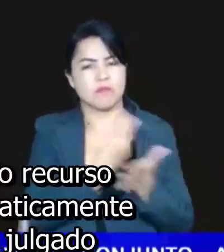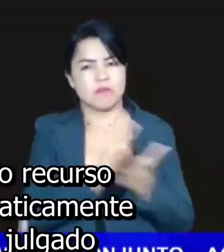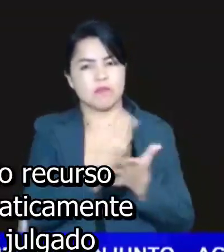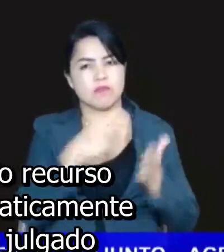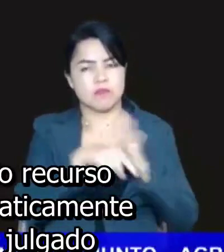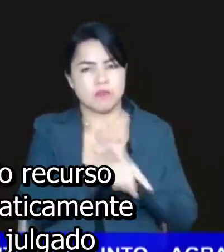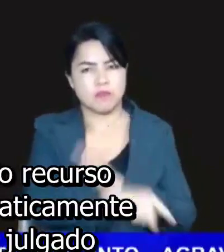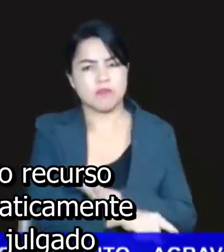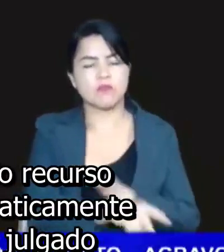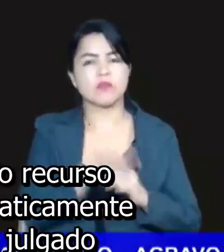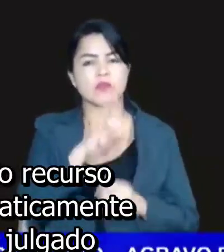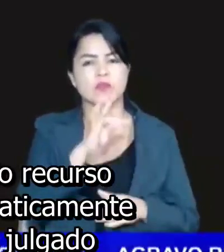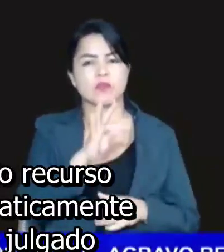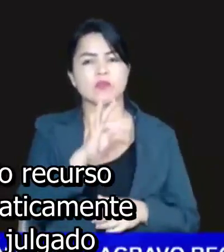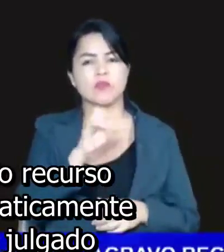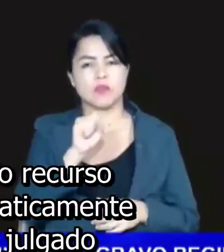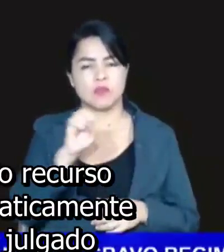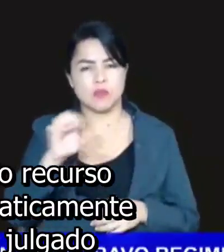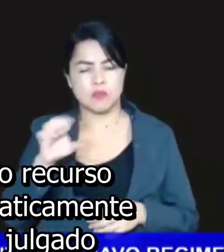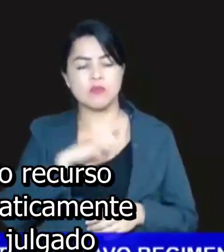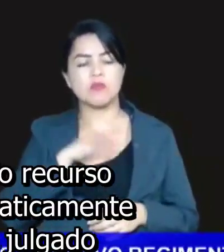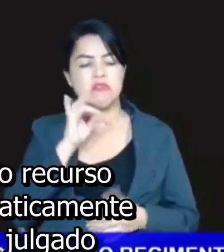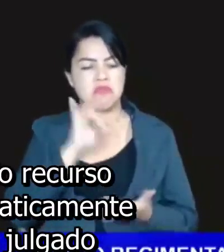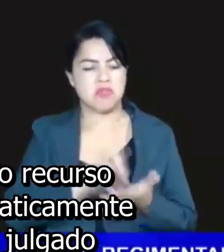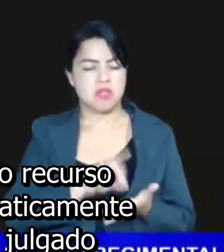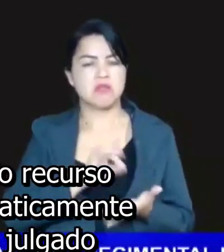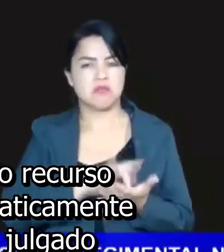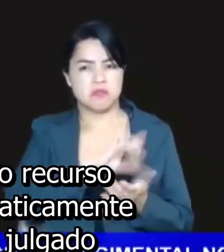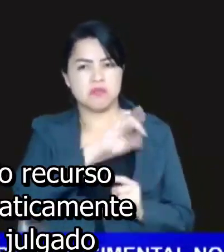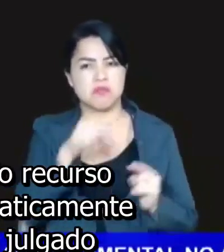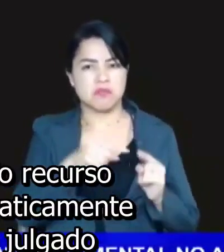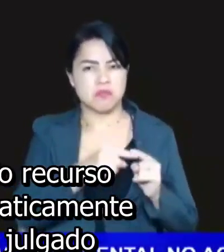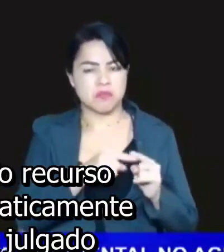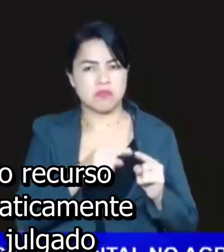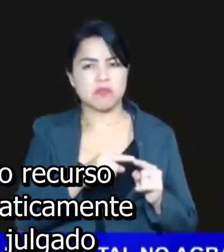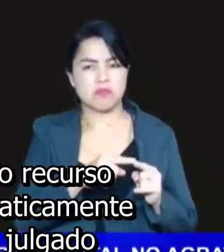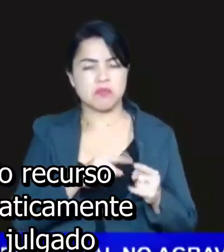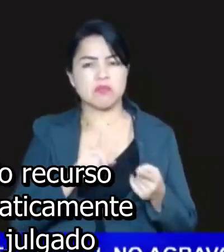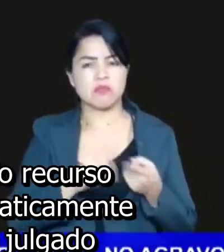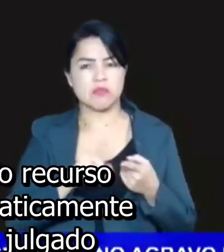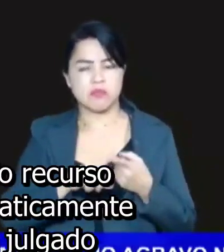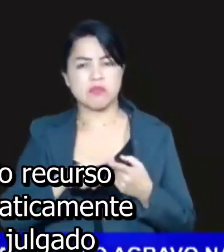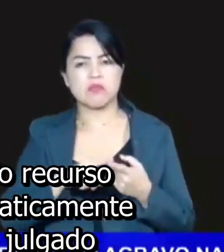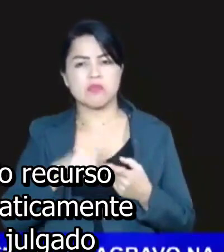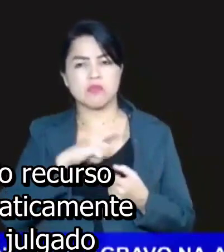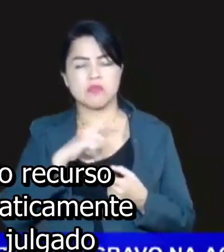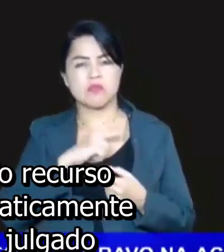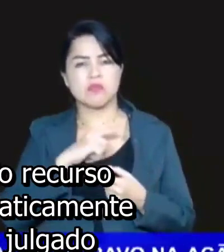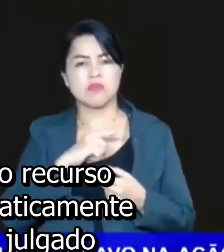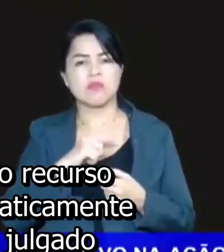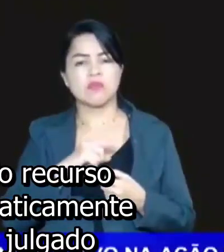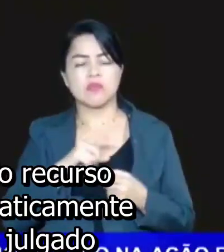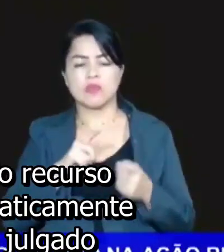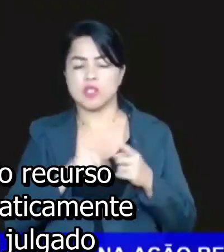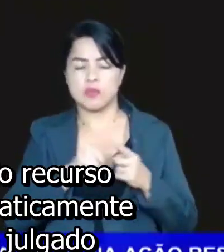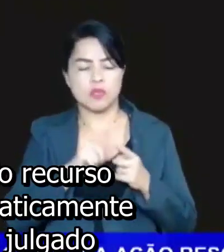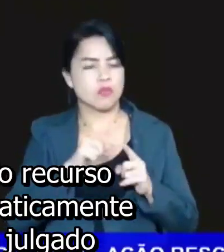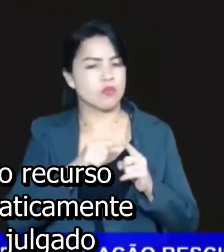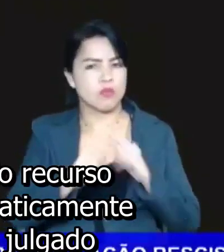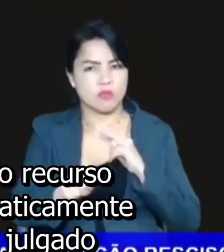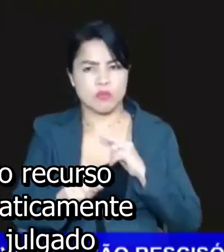TSE confirmou a decisão, houve a apresentação do recurso extraordinário, ao qual foi negado